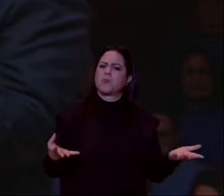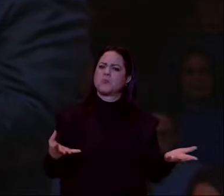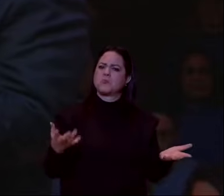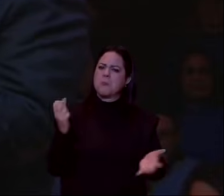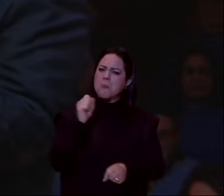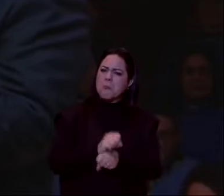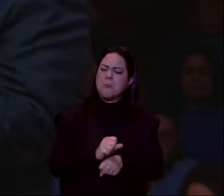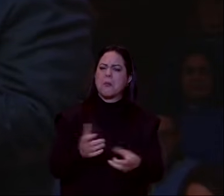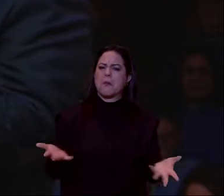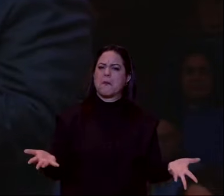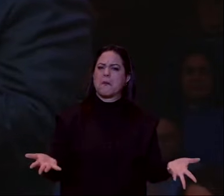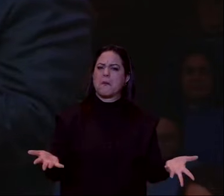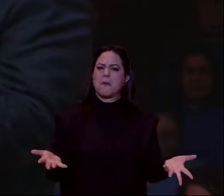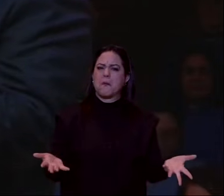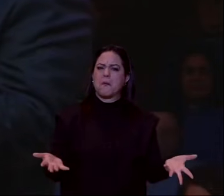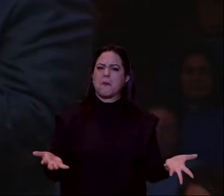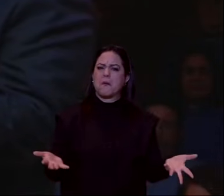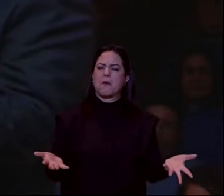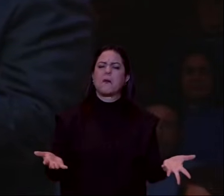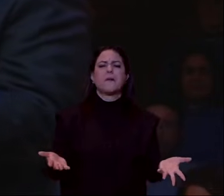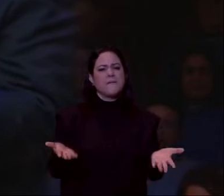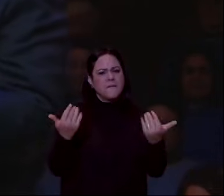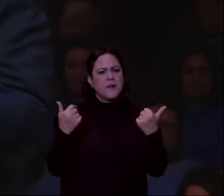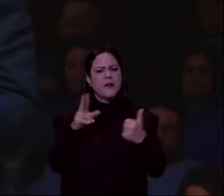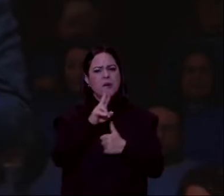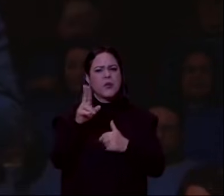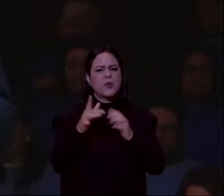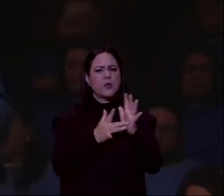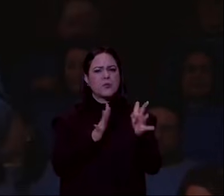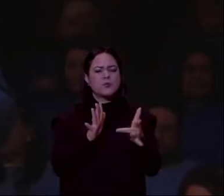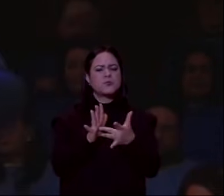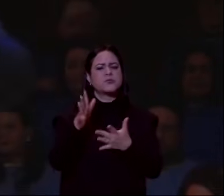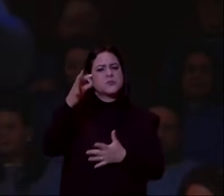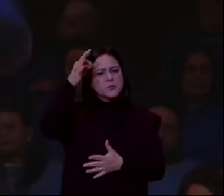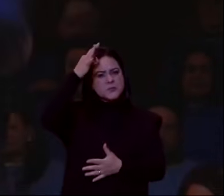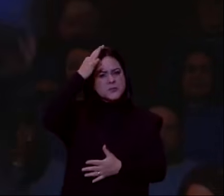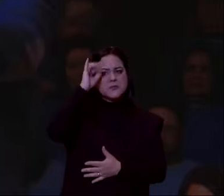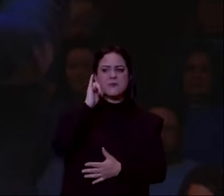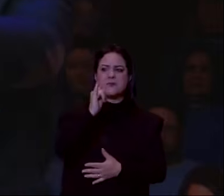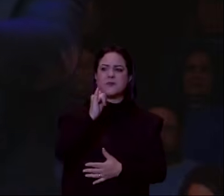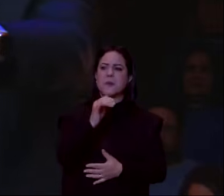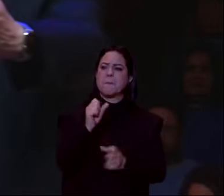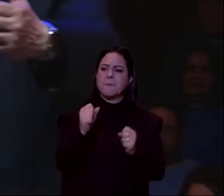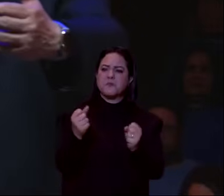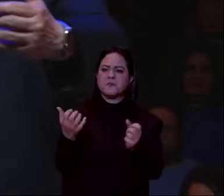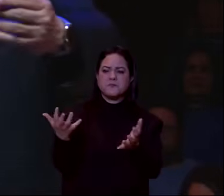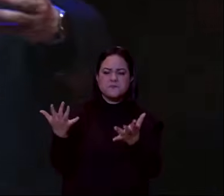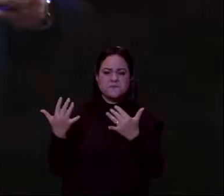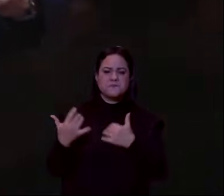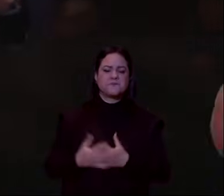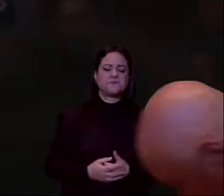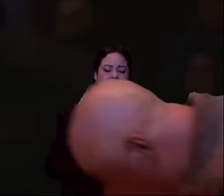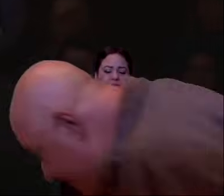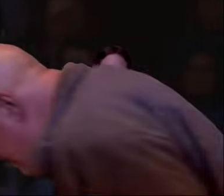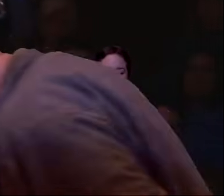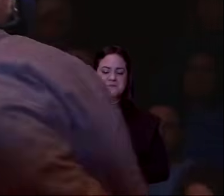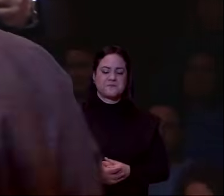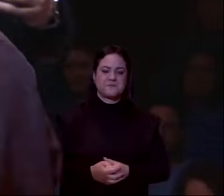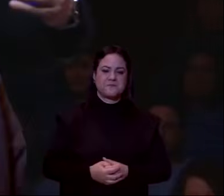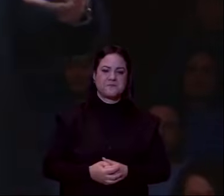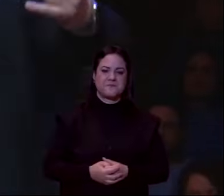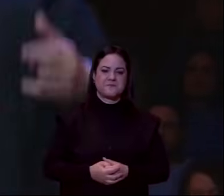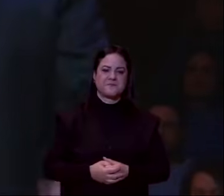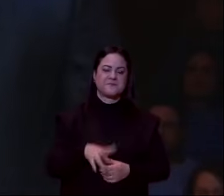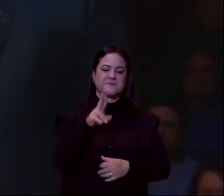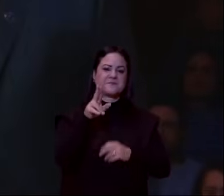de lutar. Para de lutar. Vem para cá, em nome de Jesus. Se o Espírito Santo está falando, pode vir mais para frente aqui, filho. Vem para cá, em